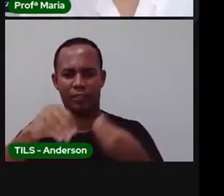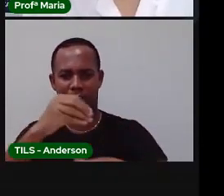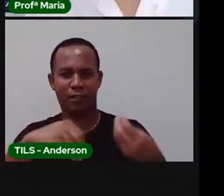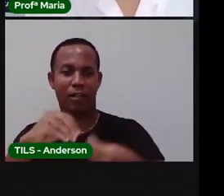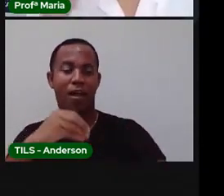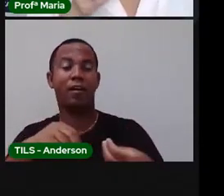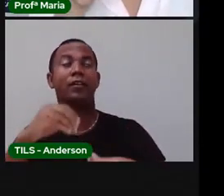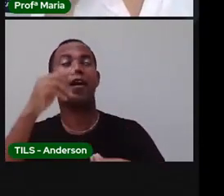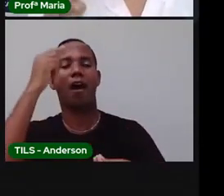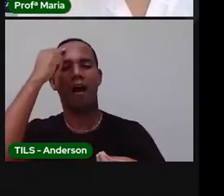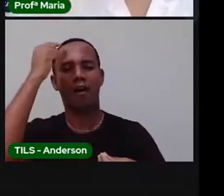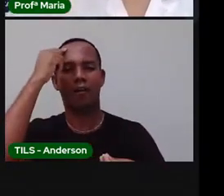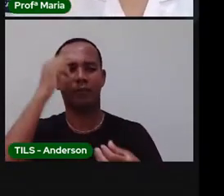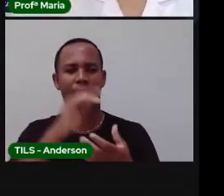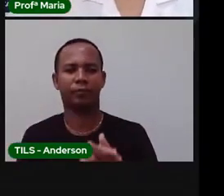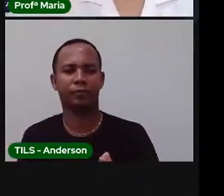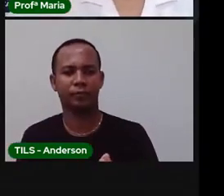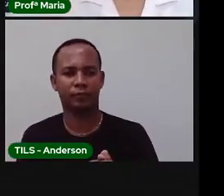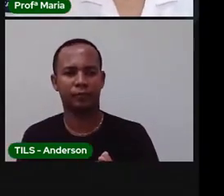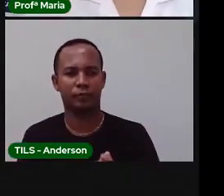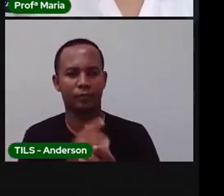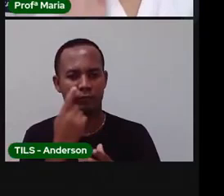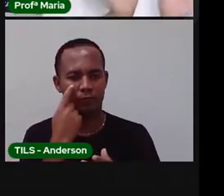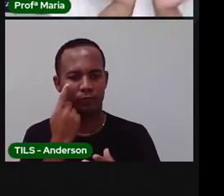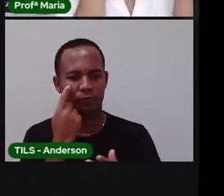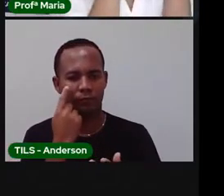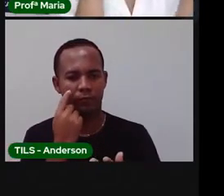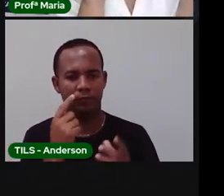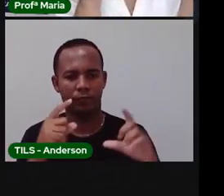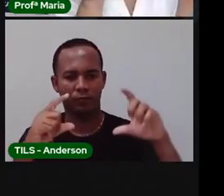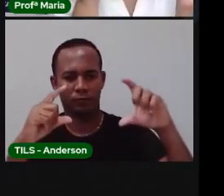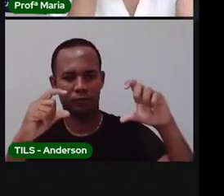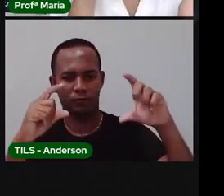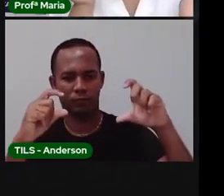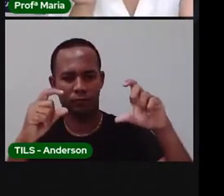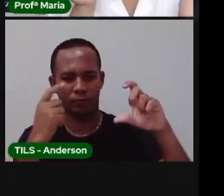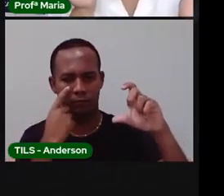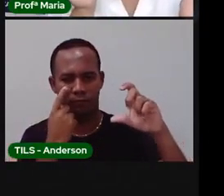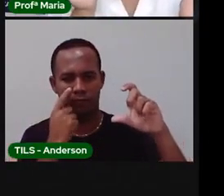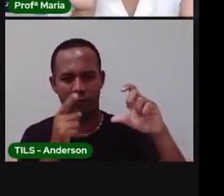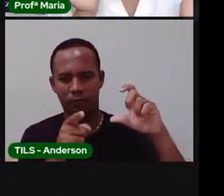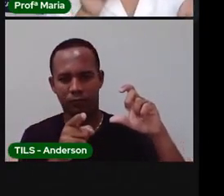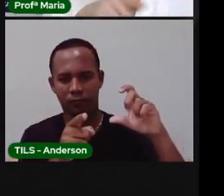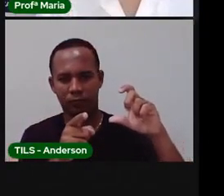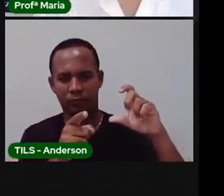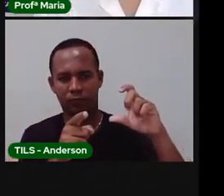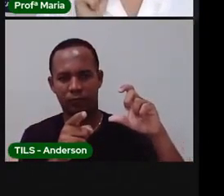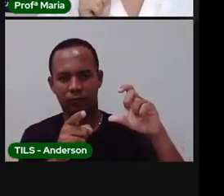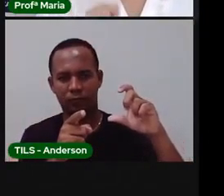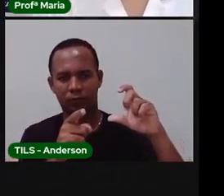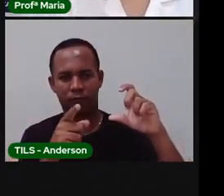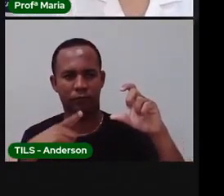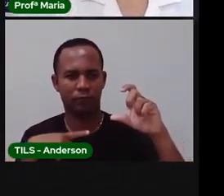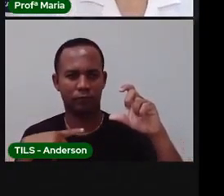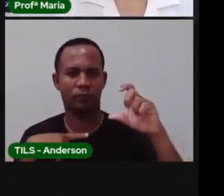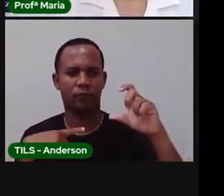Outro produto. Agora, olhem essas outras imagens que estão aqui, assim, nas laterais. Né? Aqui